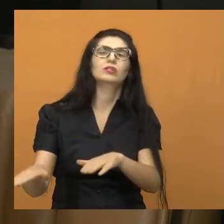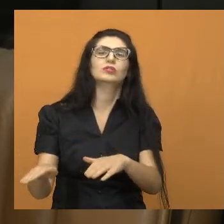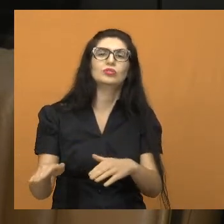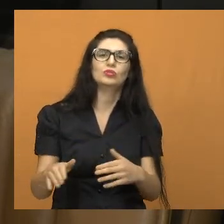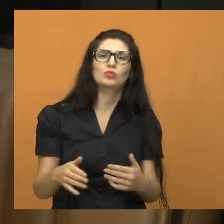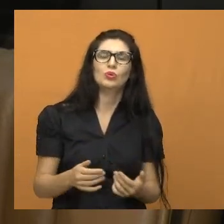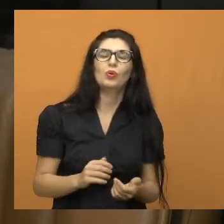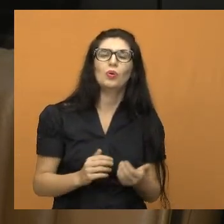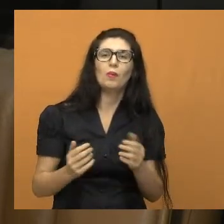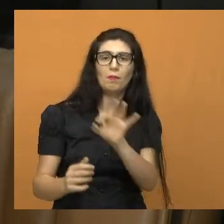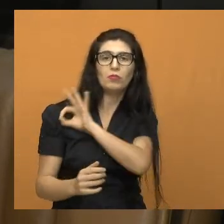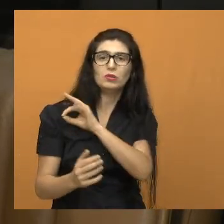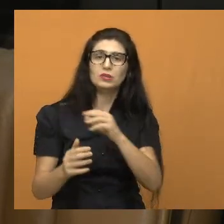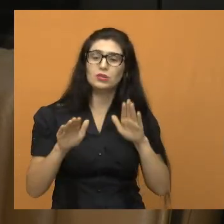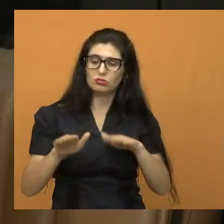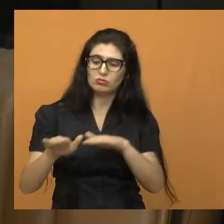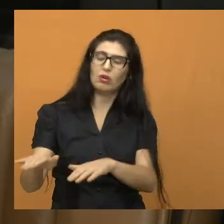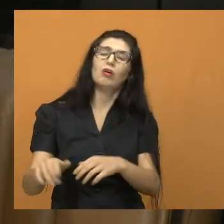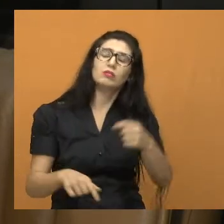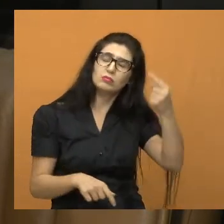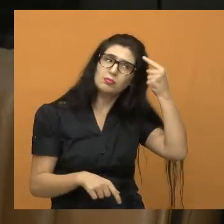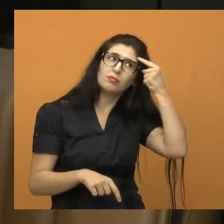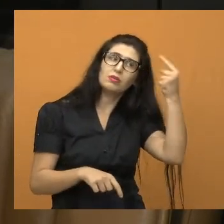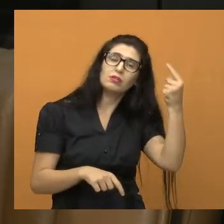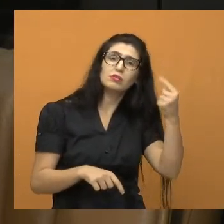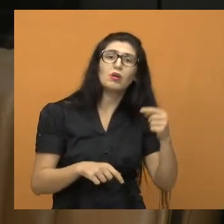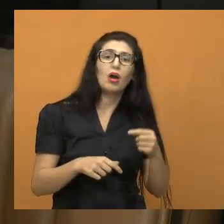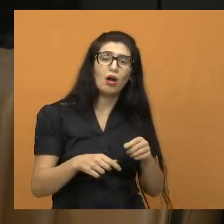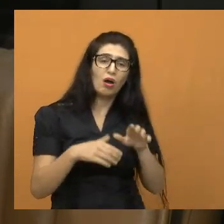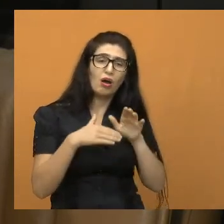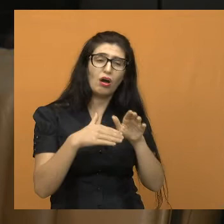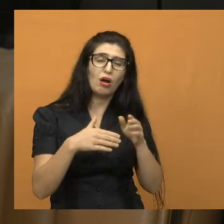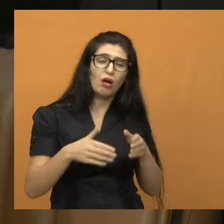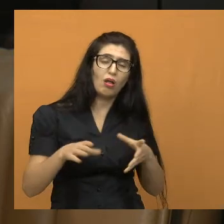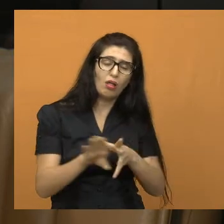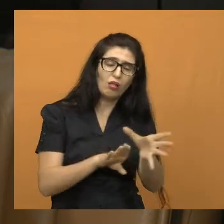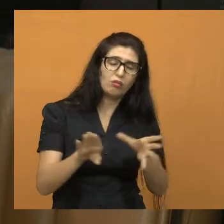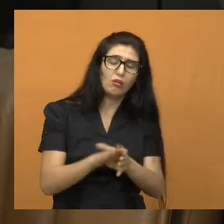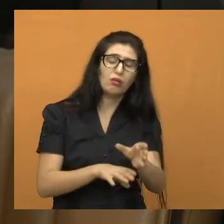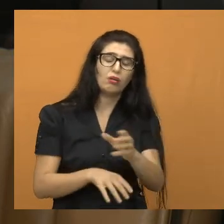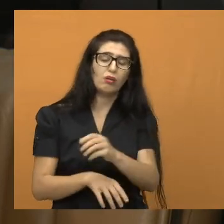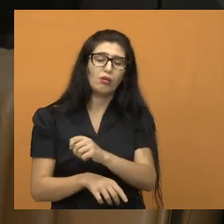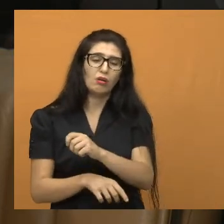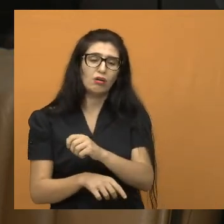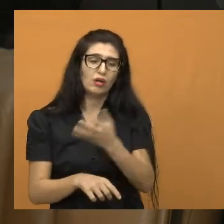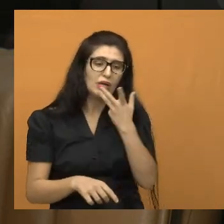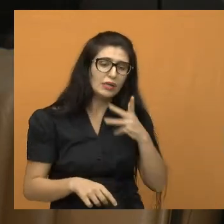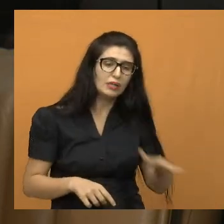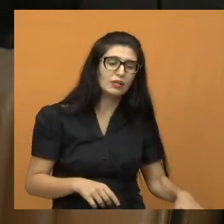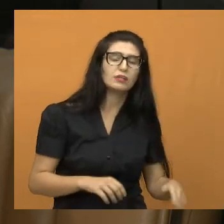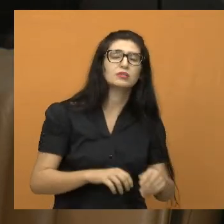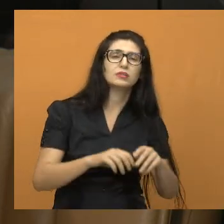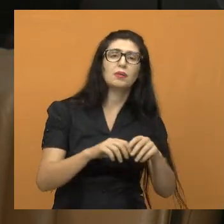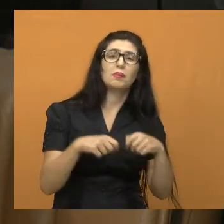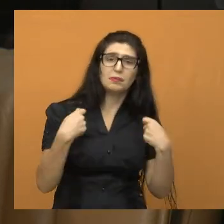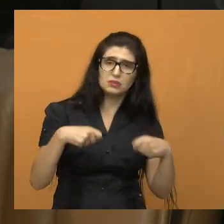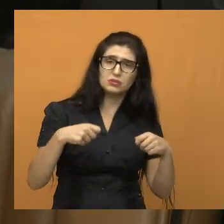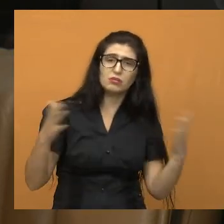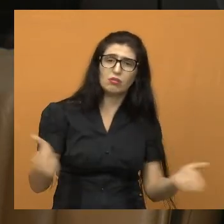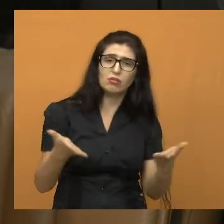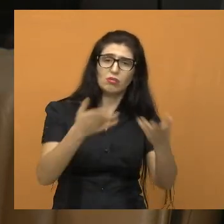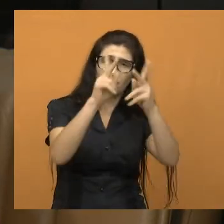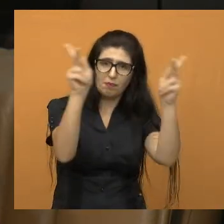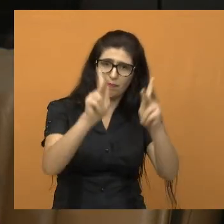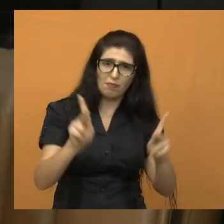assunto sobre a consciência e trazer a paz, que é um dos temas que a gente sabe que a violência da mobilidade